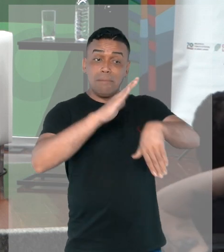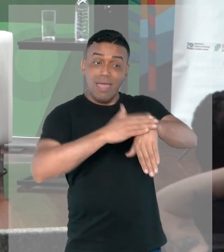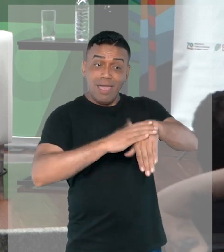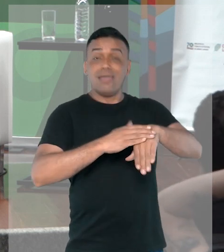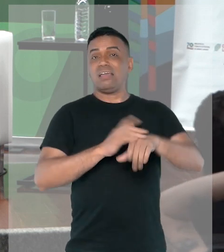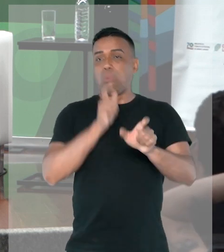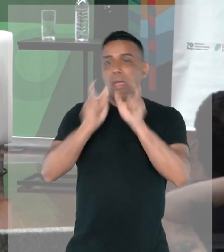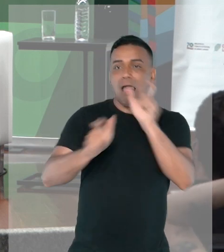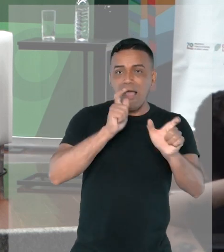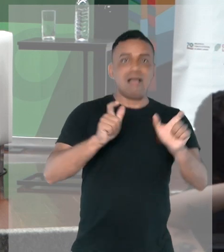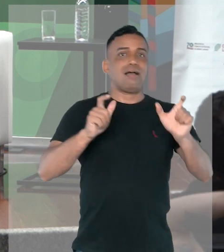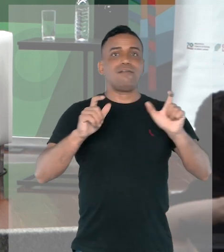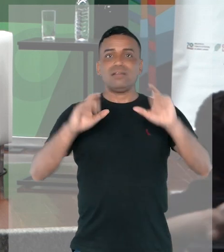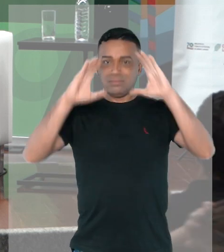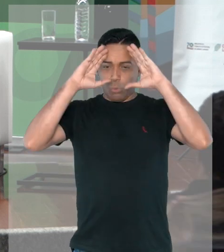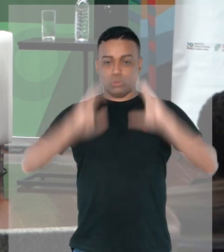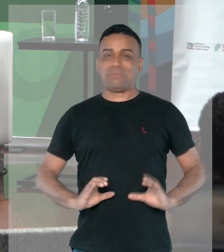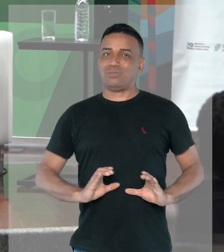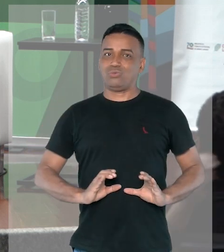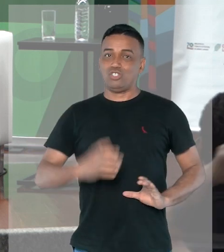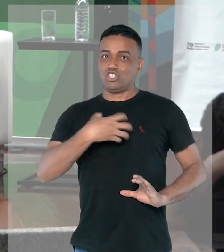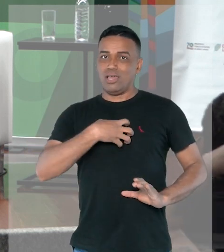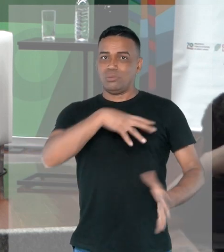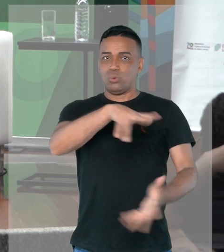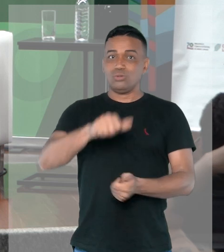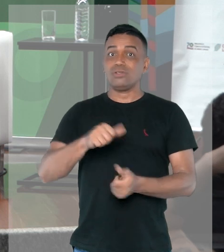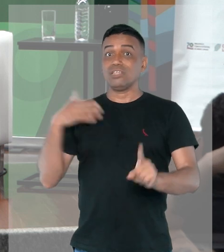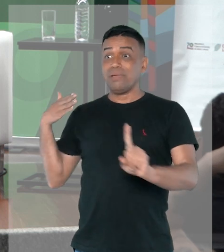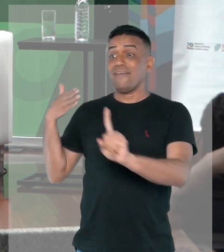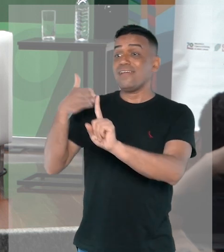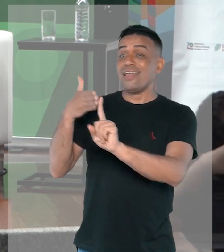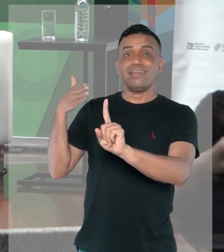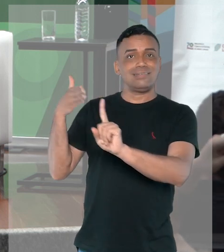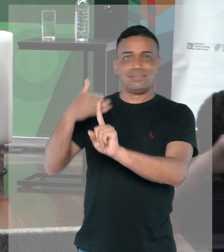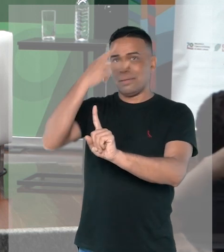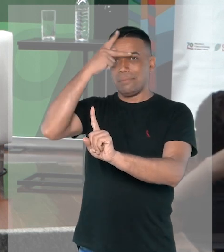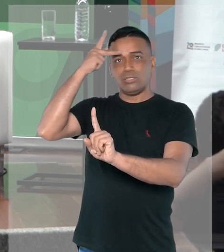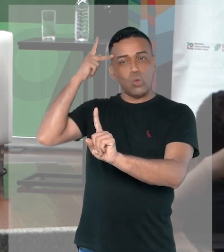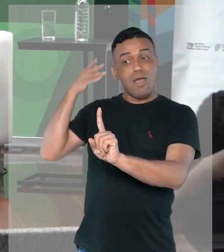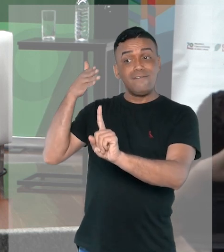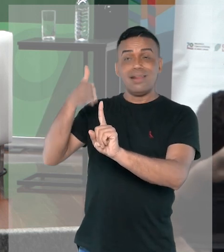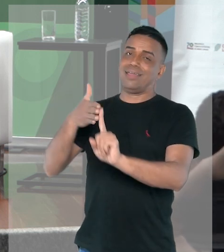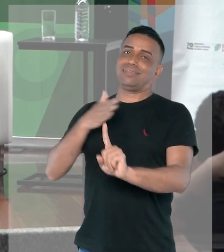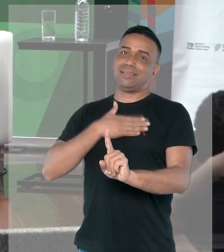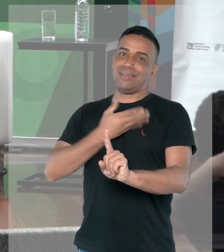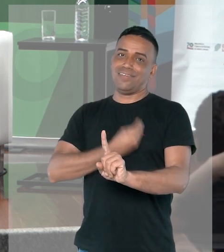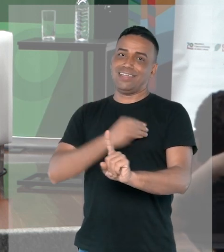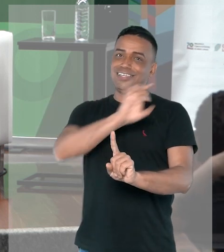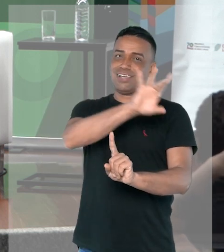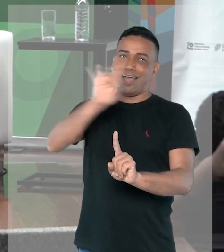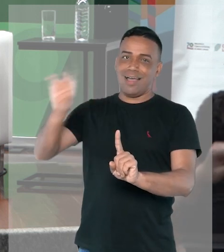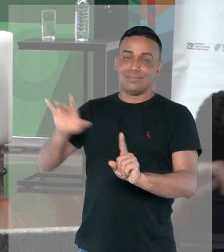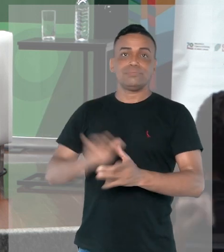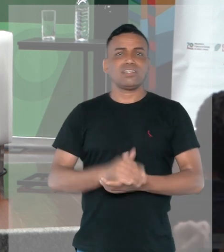palavras, de maneira de estar no mundo, né? E a gente sempre tem esses referenciais, pessoas que são referenciais, né? Eu estava comentando